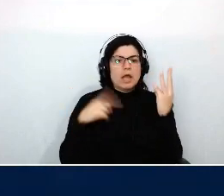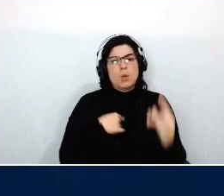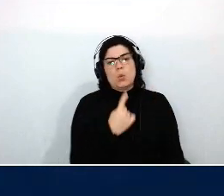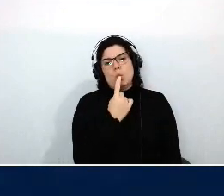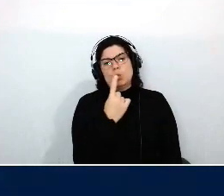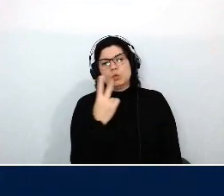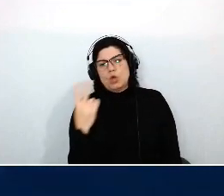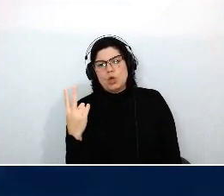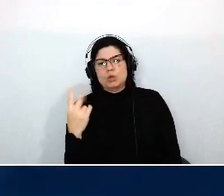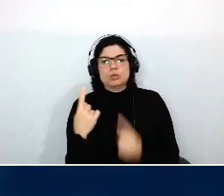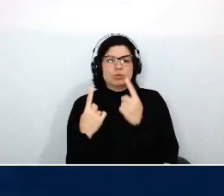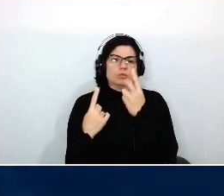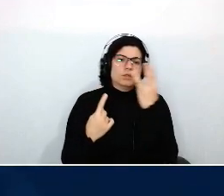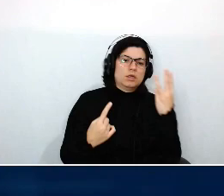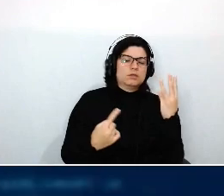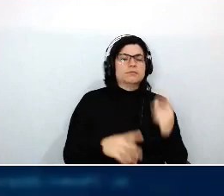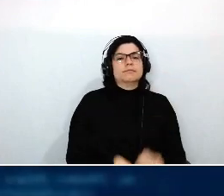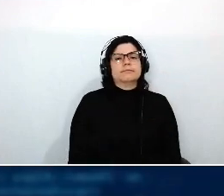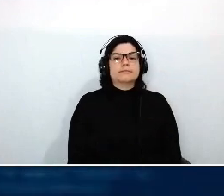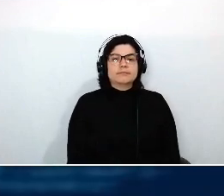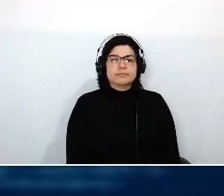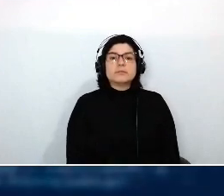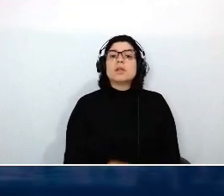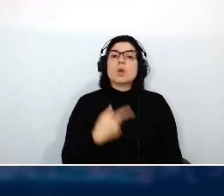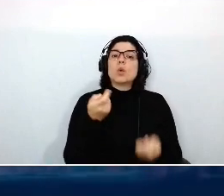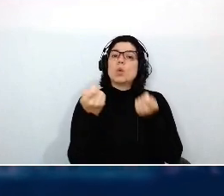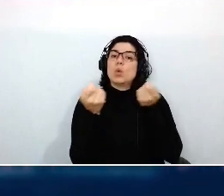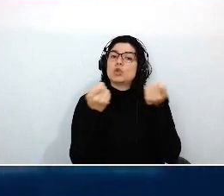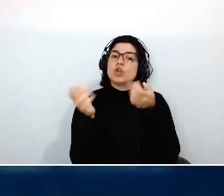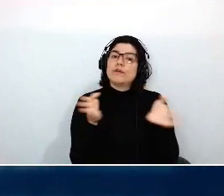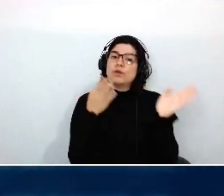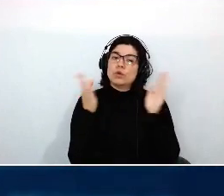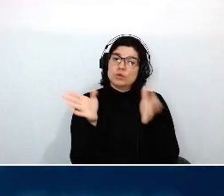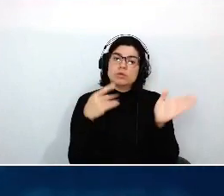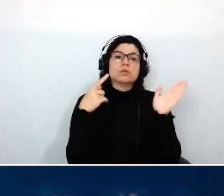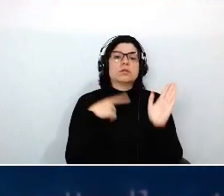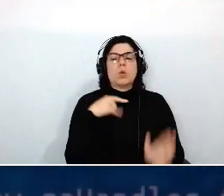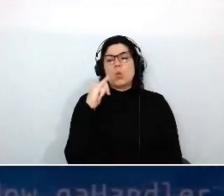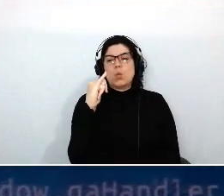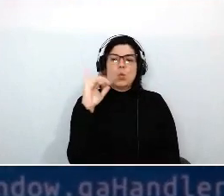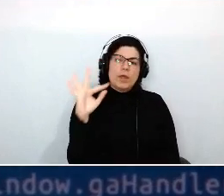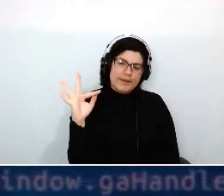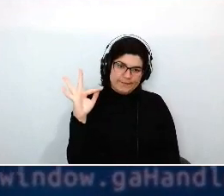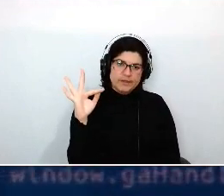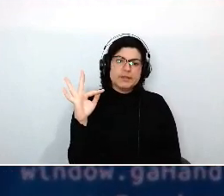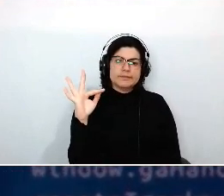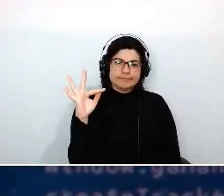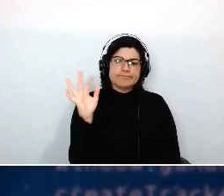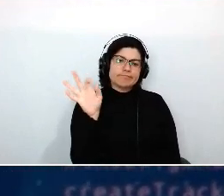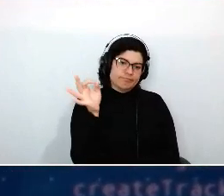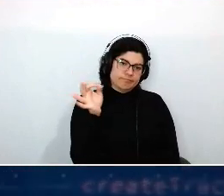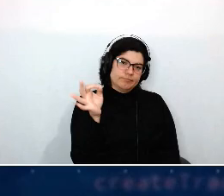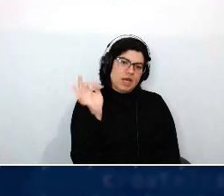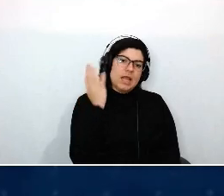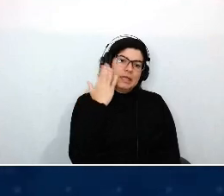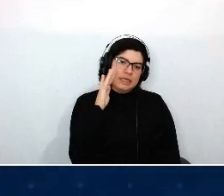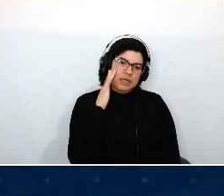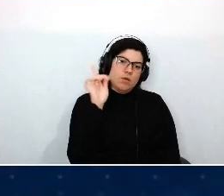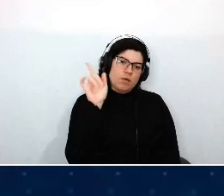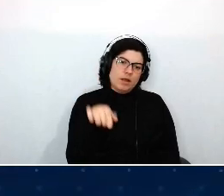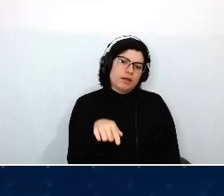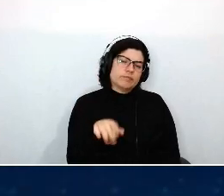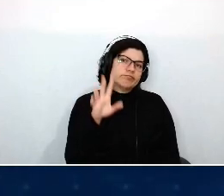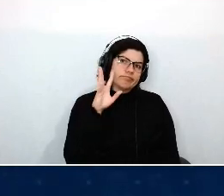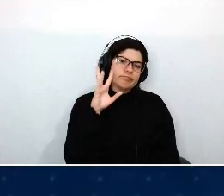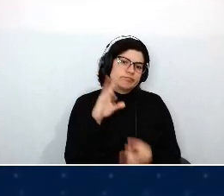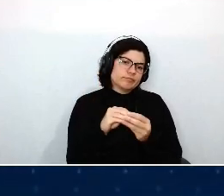3. Controle de fluxo, né? Importante. Então, tem o ifzão, claro. E para quem já entendeu essa expression, sacou que vai ser tipo o if,